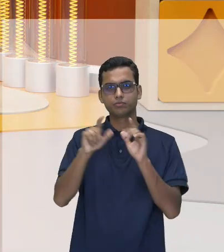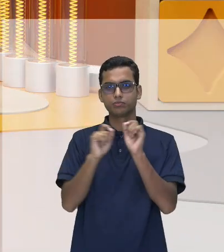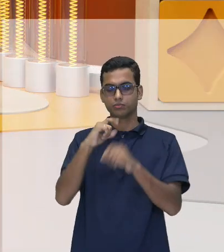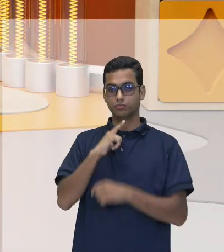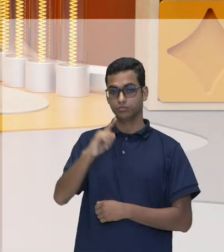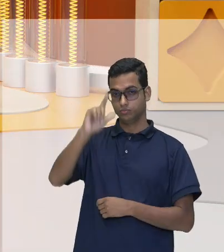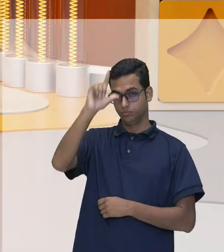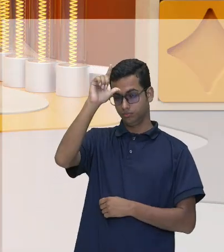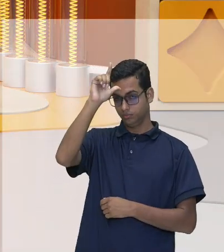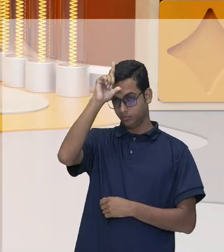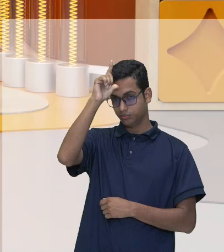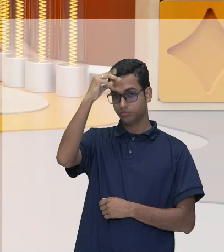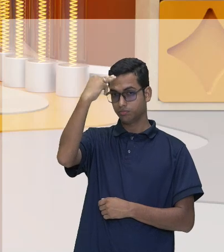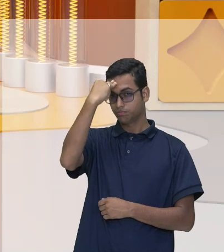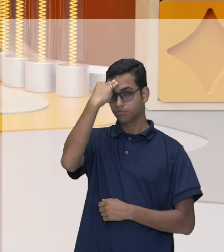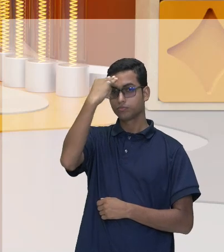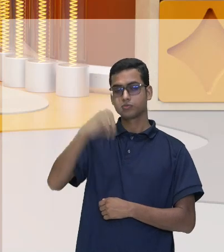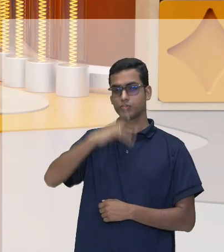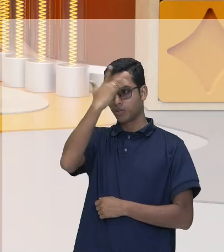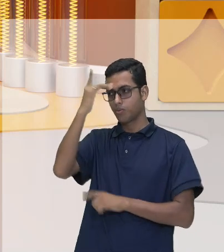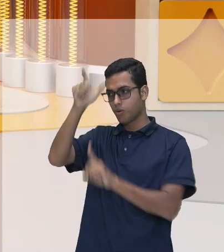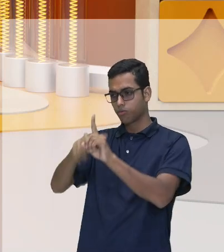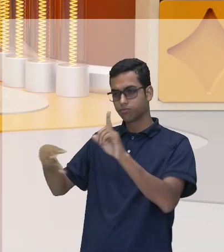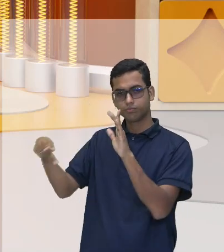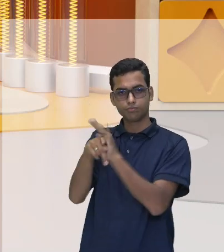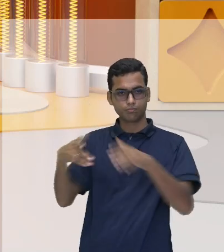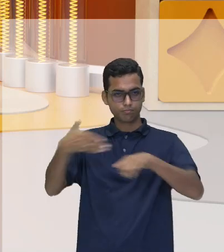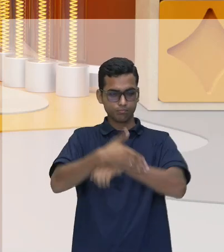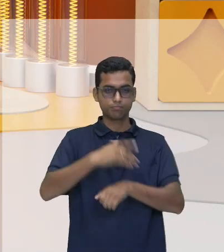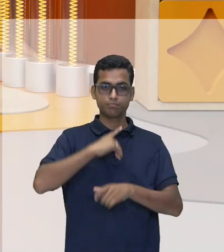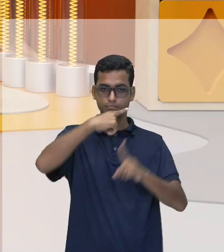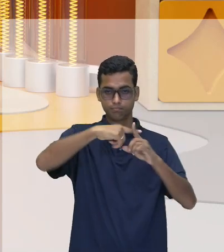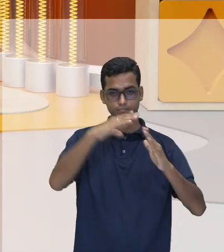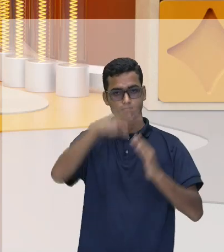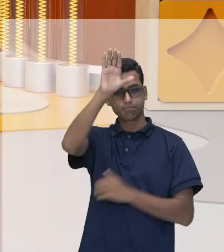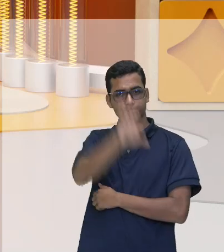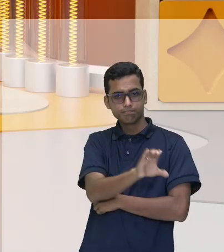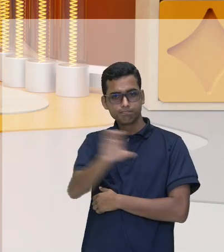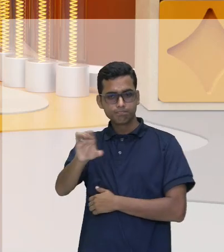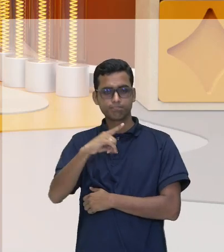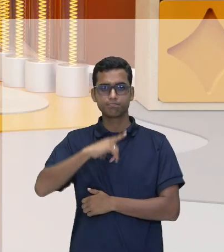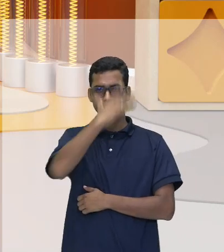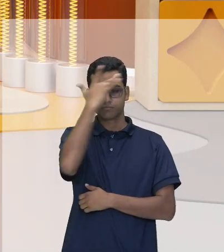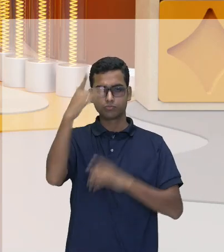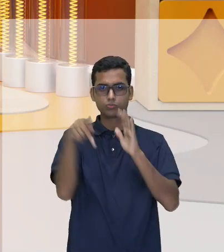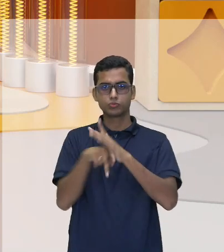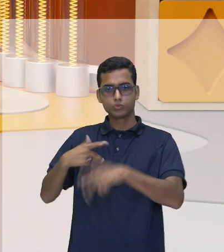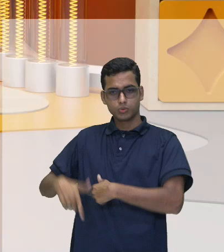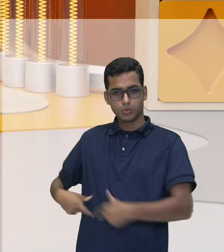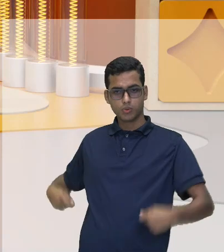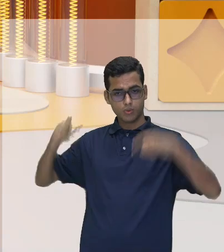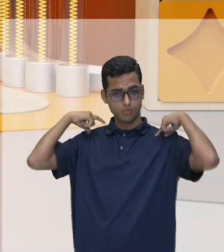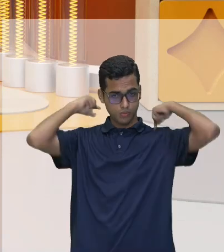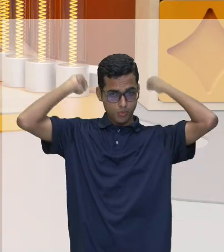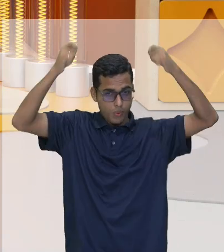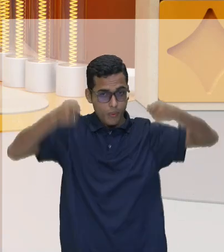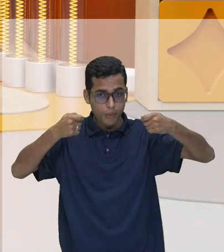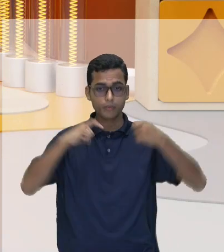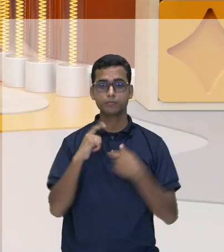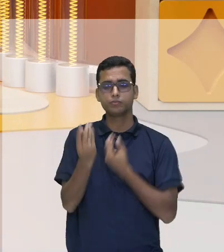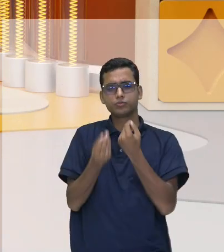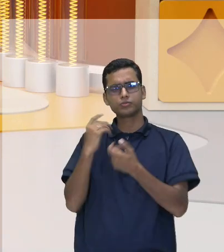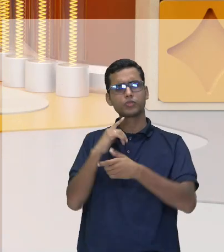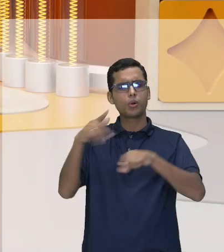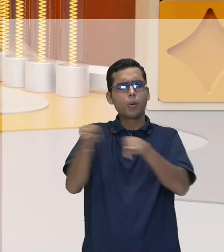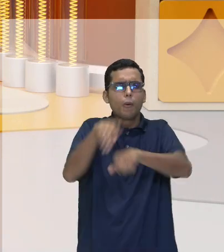comércio, levando esses produtos para serem vendidos na Europa. No entanto, em determinado momento, a rota marítima ela